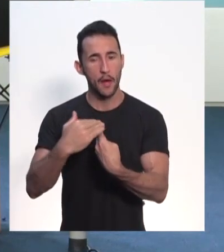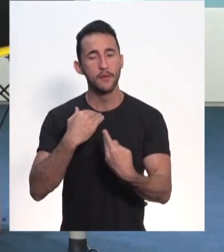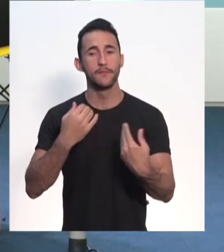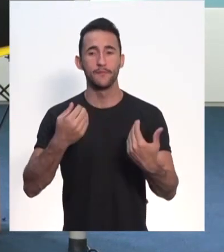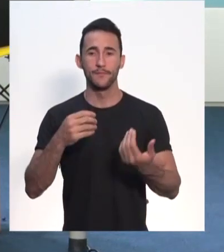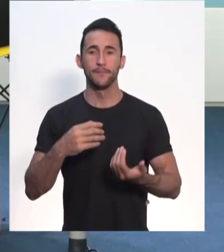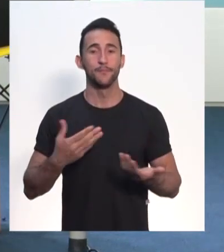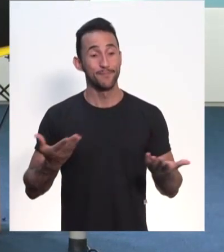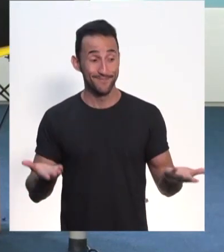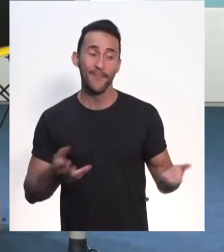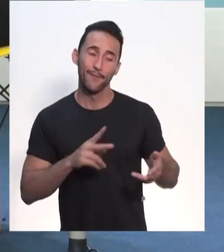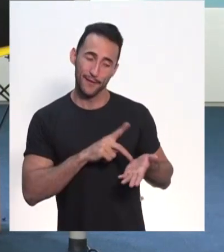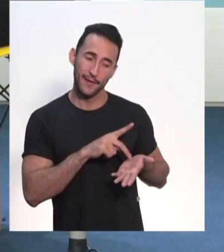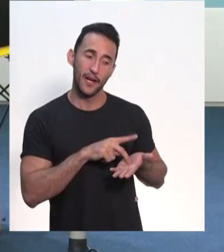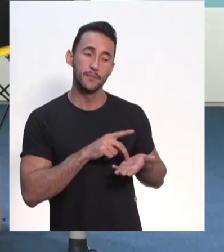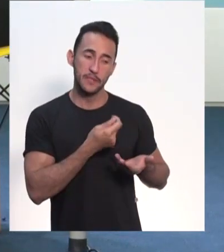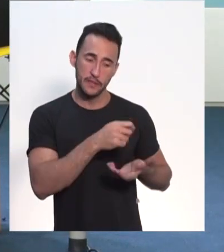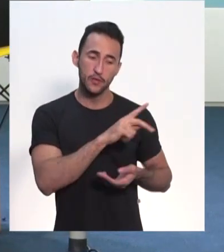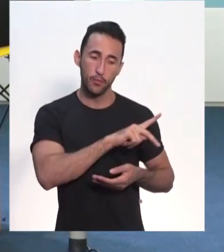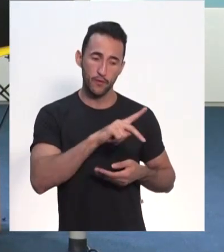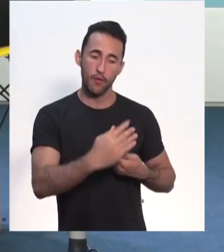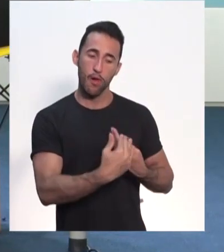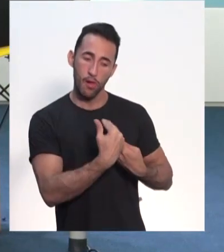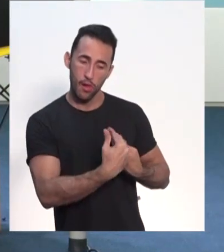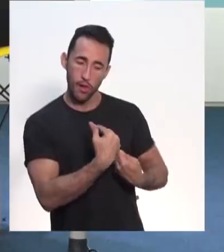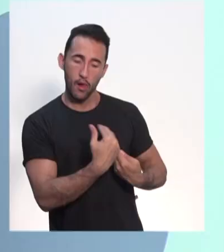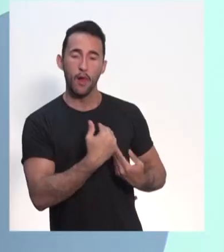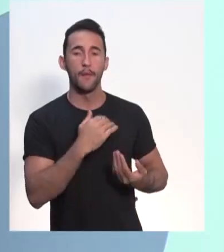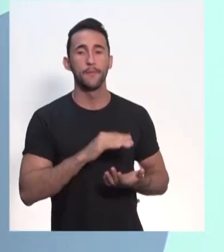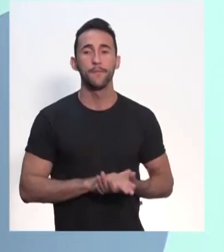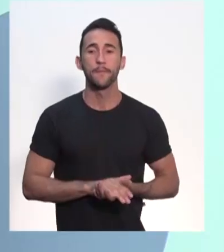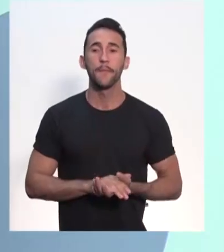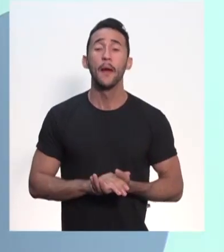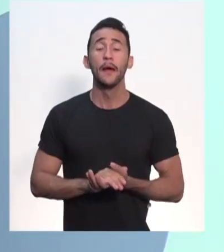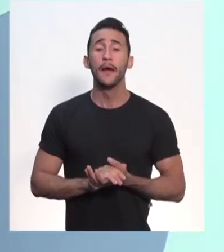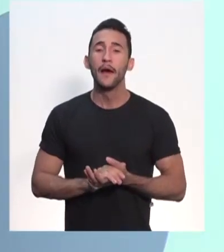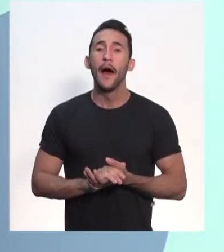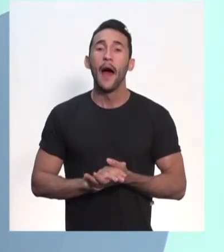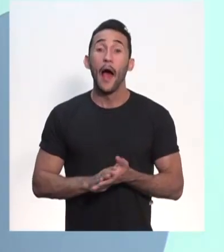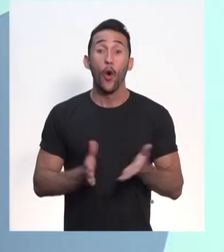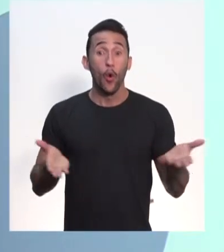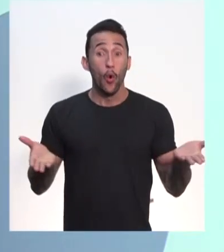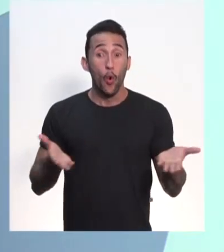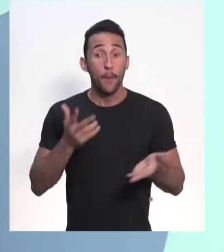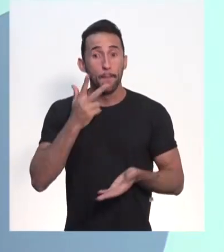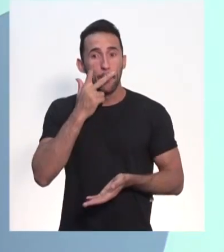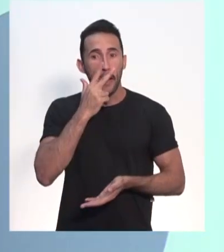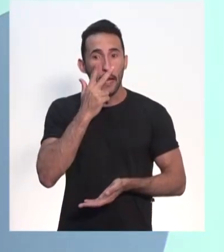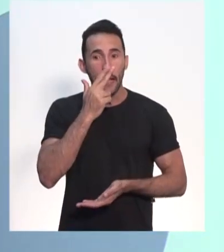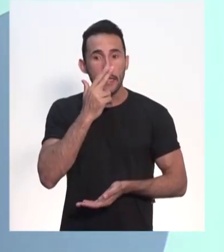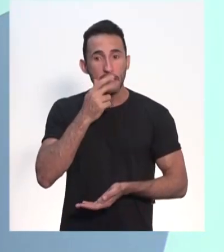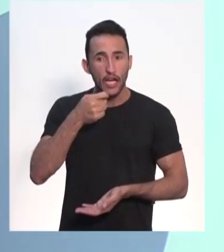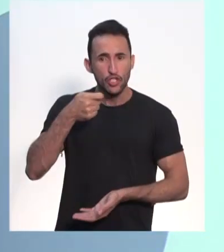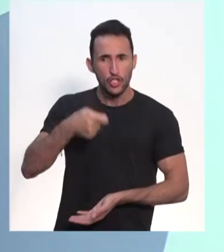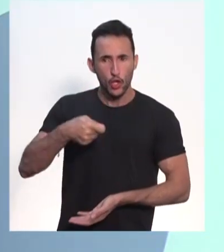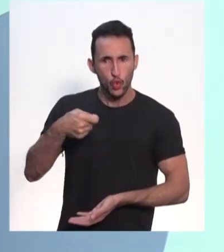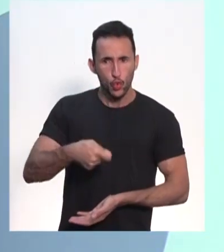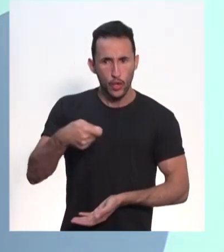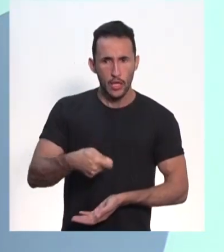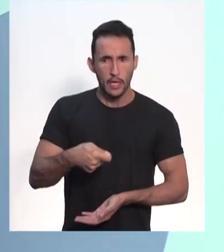sozinho. E nesse momento, né, Lê, até a importância disso, né? Estamos num período de